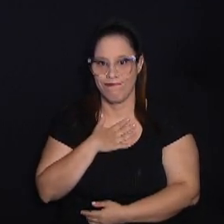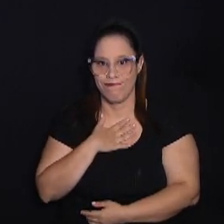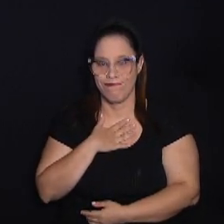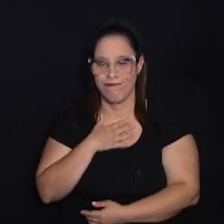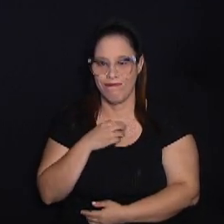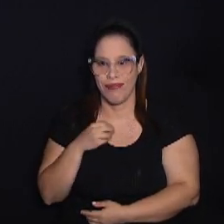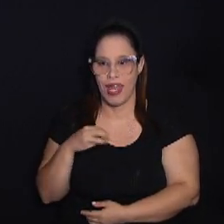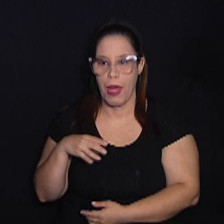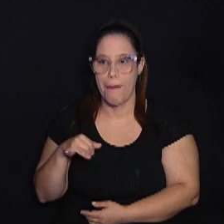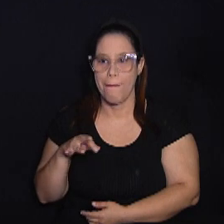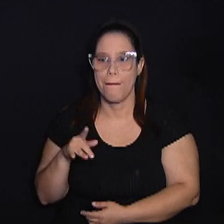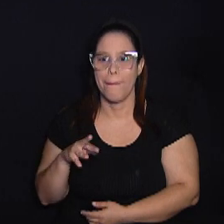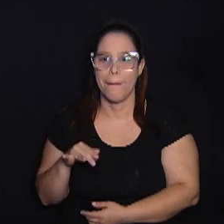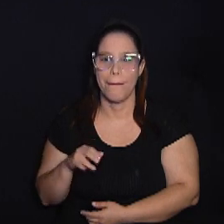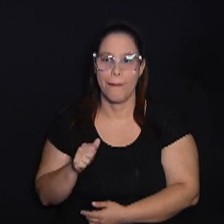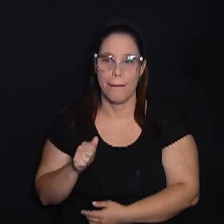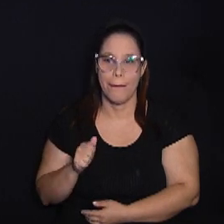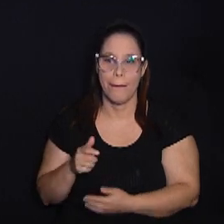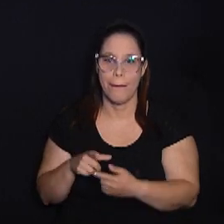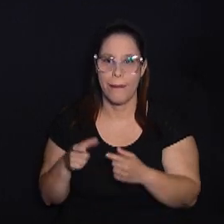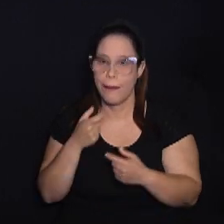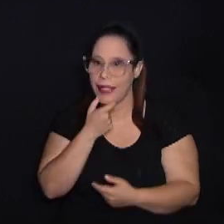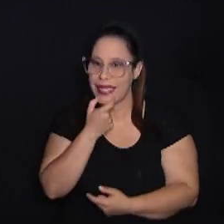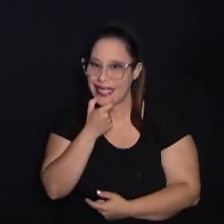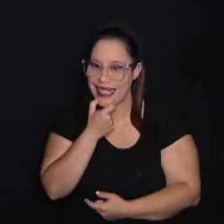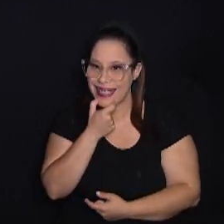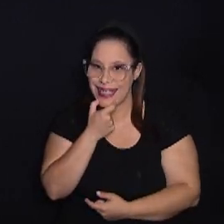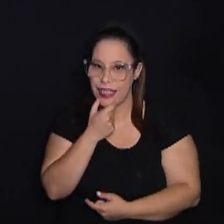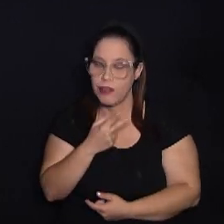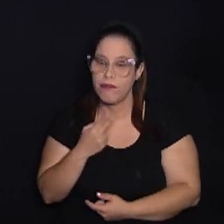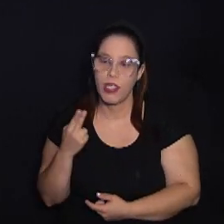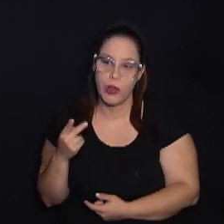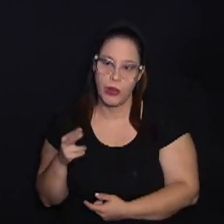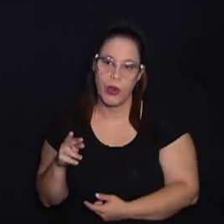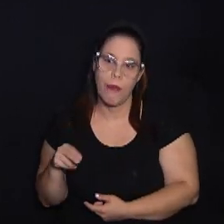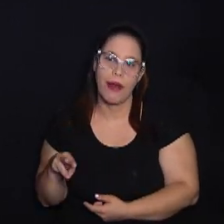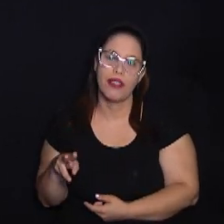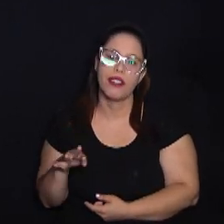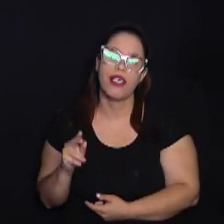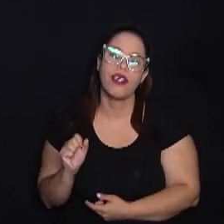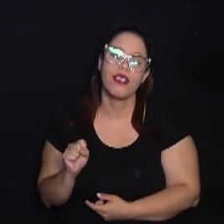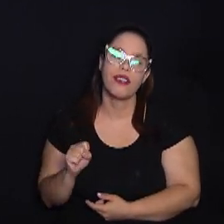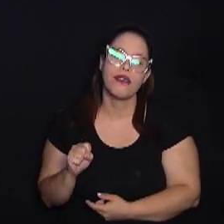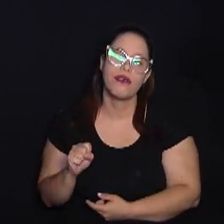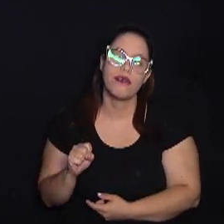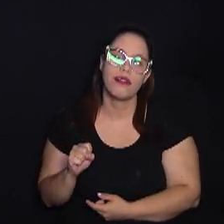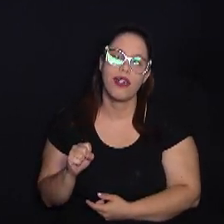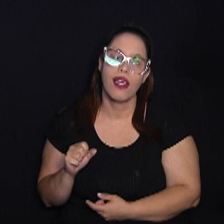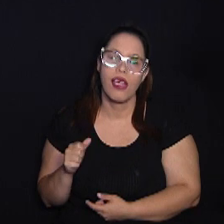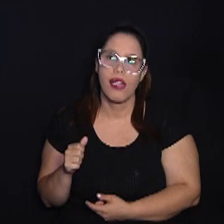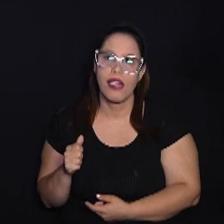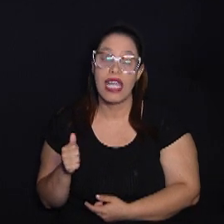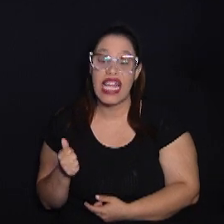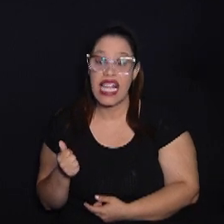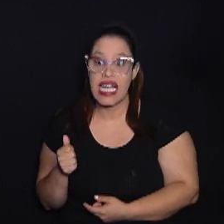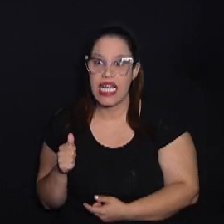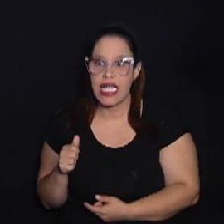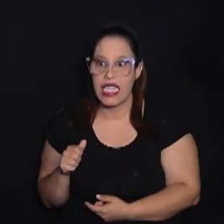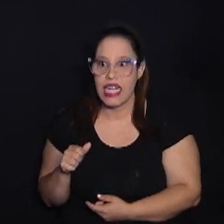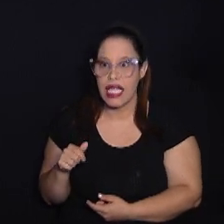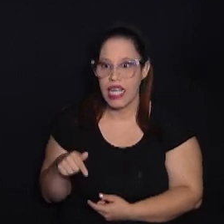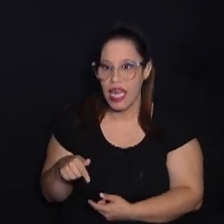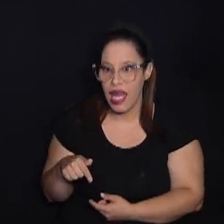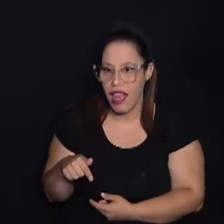My name is Aparecida Ramaciato Massarotti. I am 67 years old.